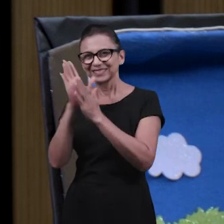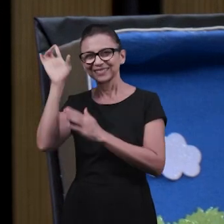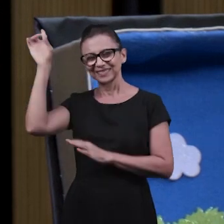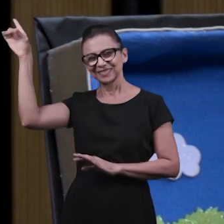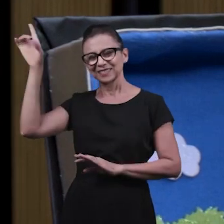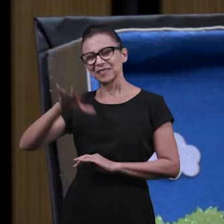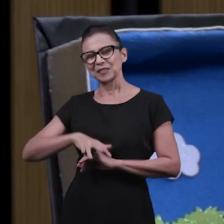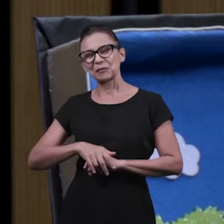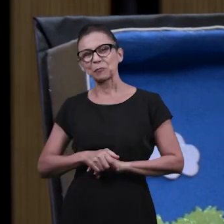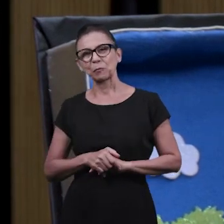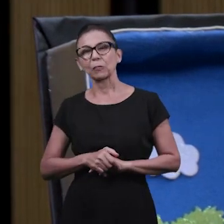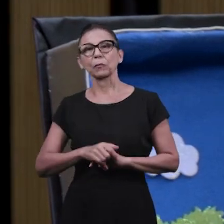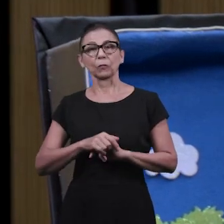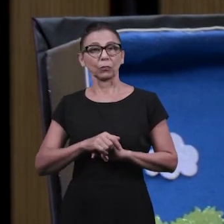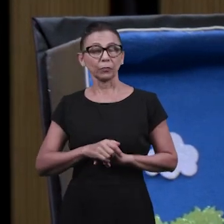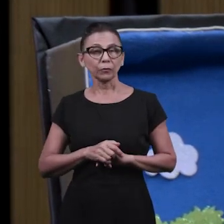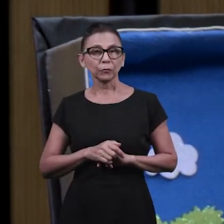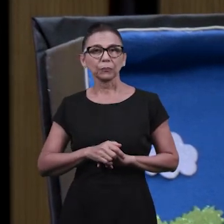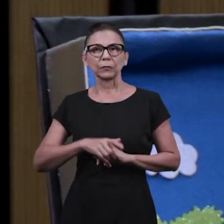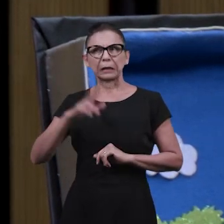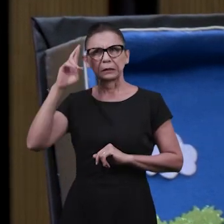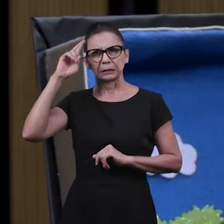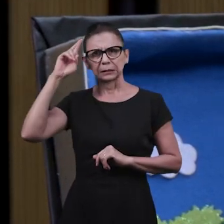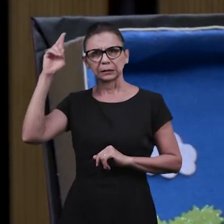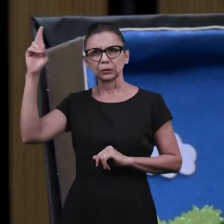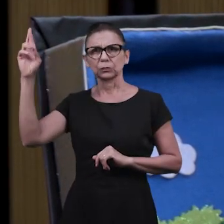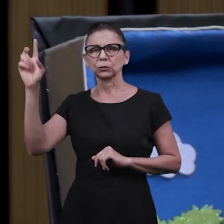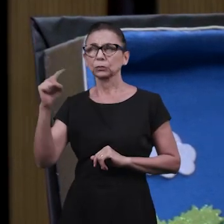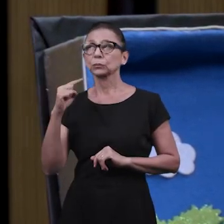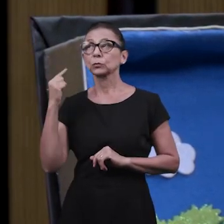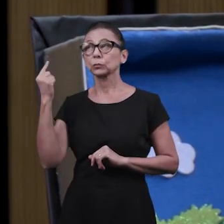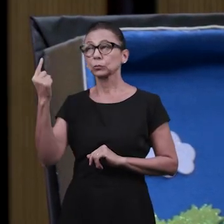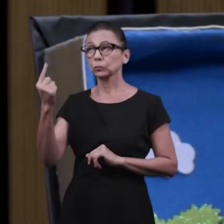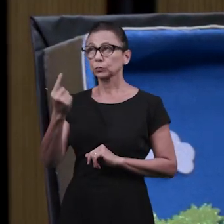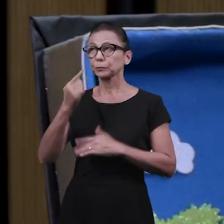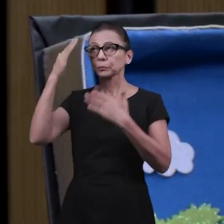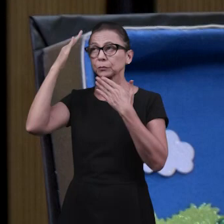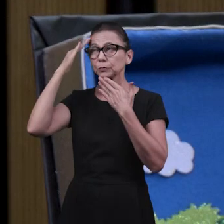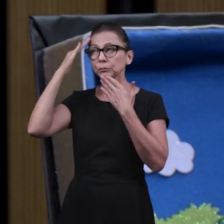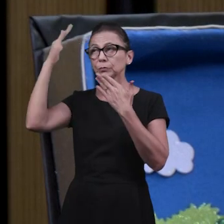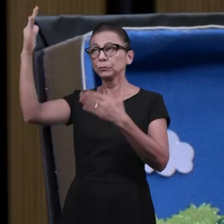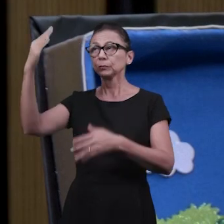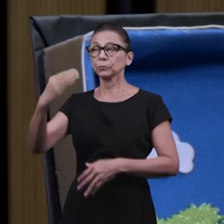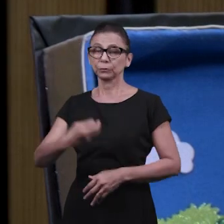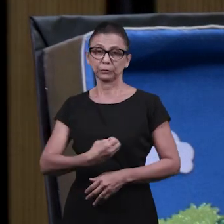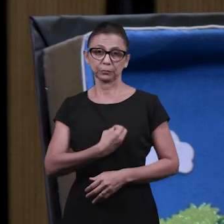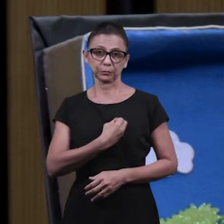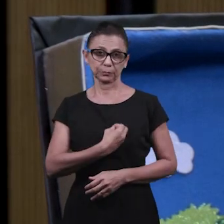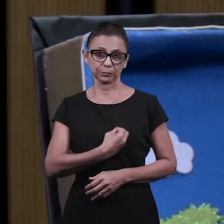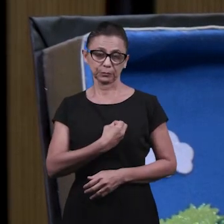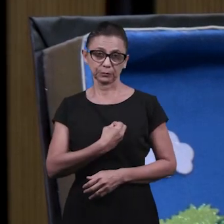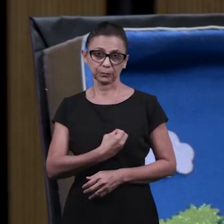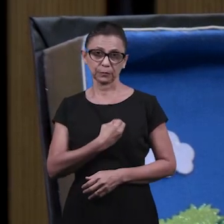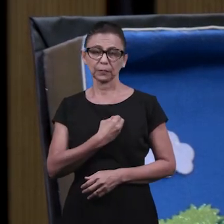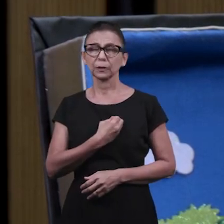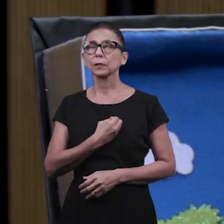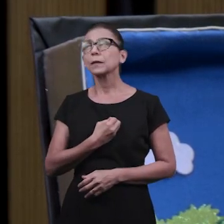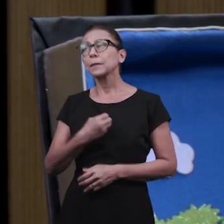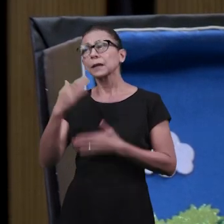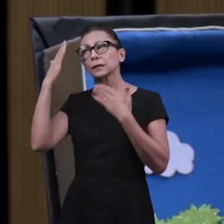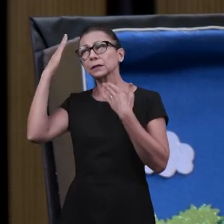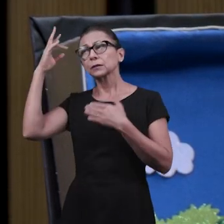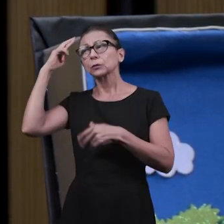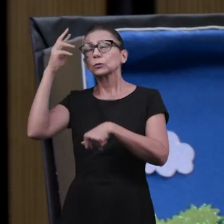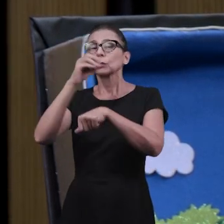Deus? Senhor Deus, nós te louvamos pela tua presença nas nossas vidas, porque o Senhor cuida